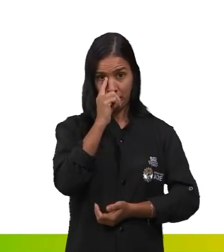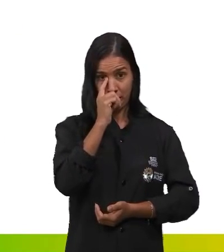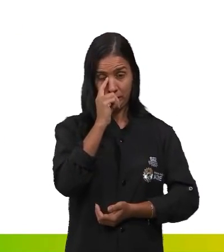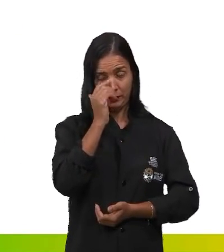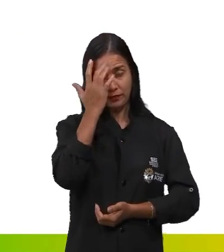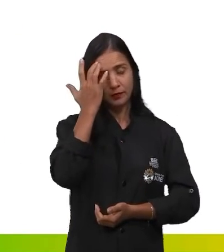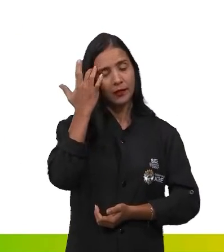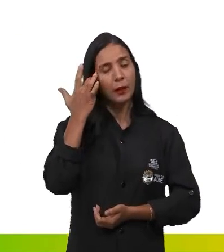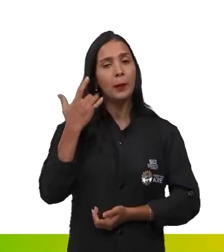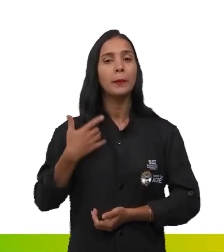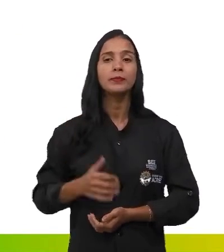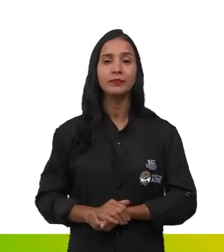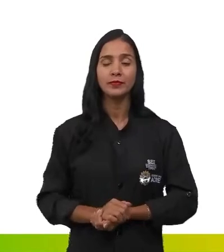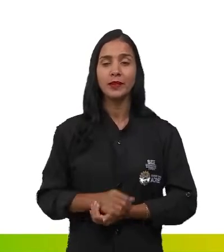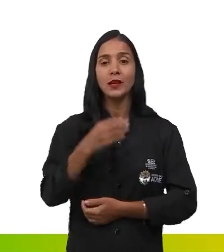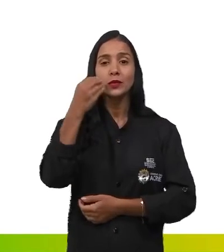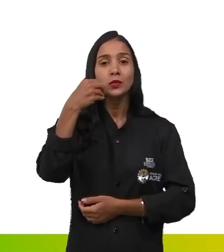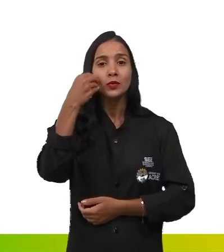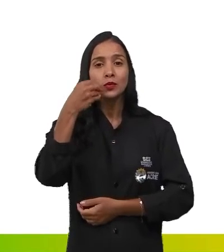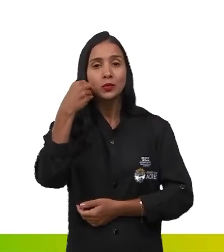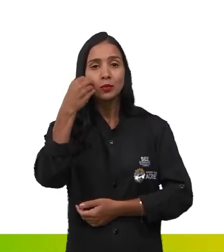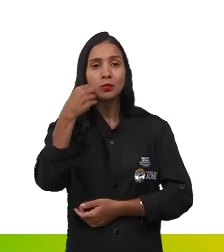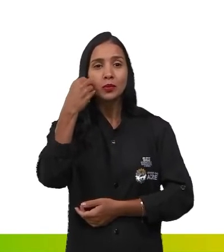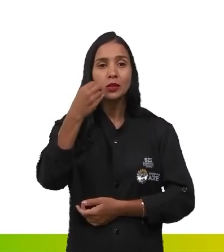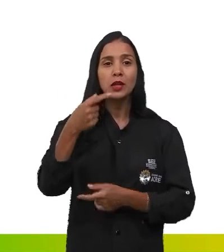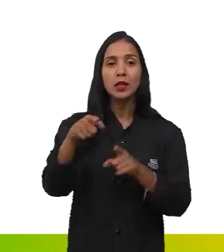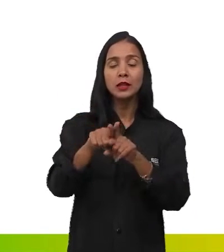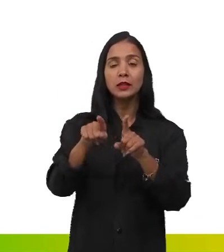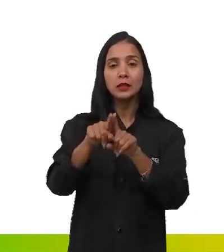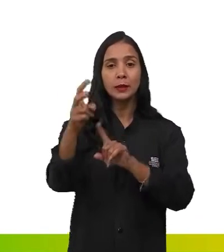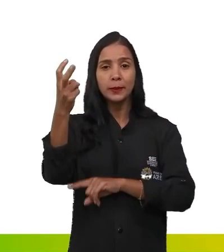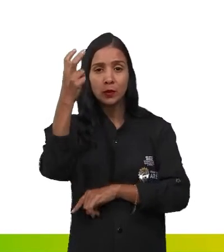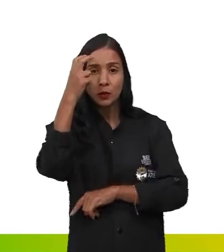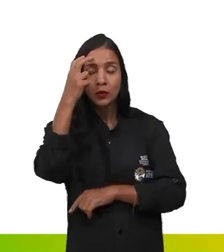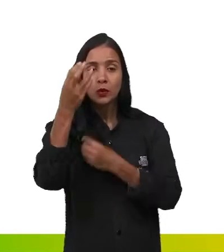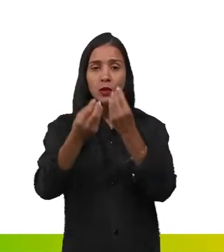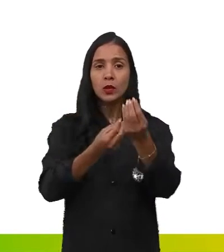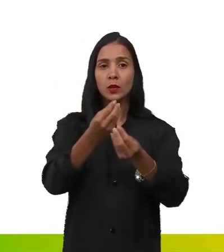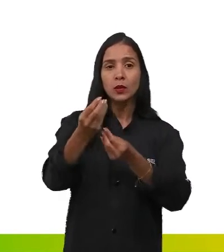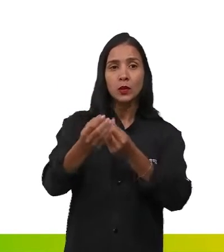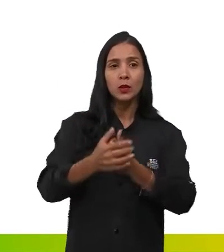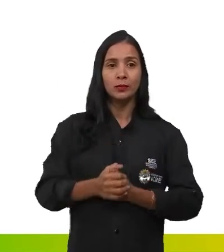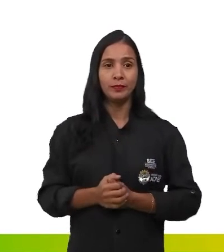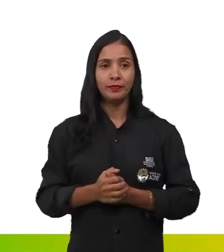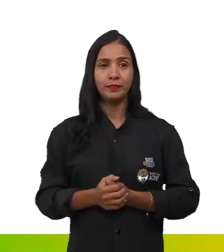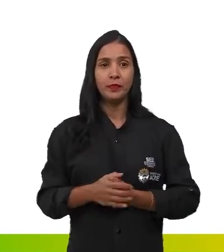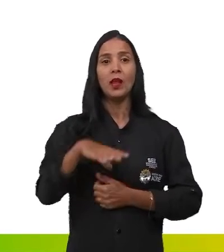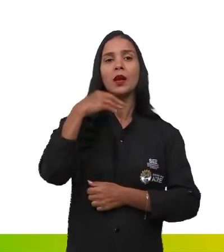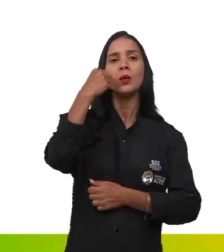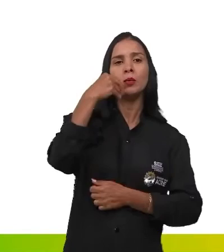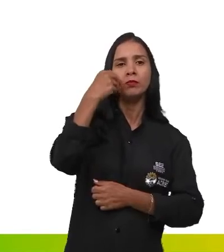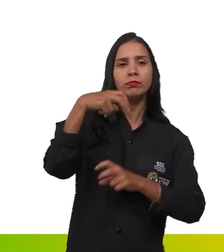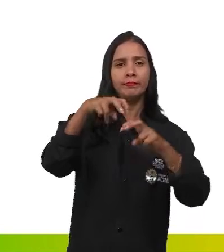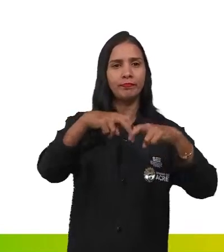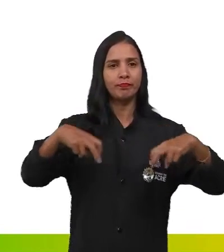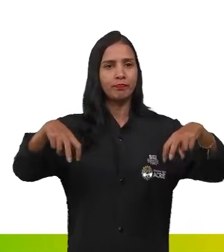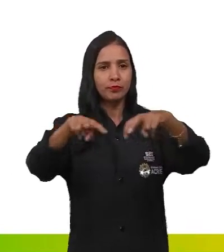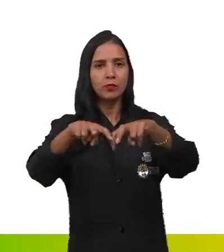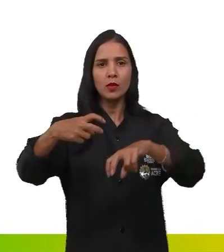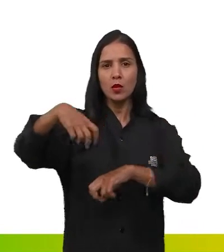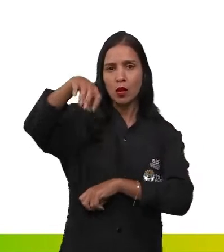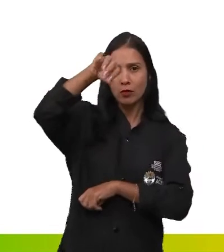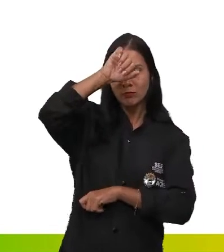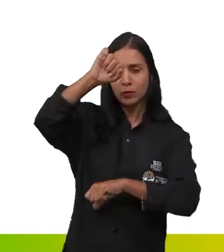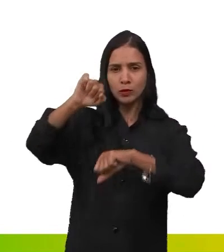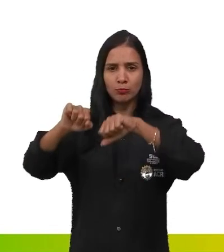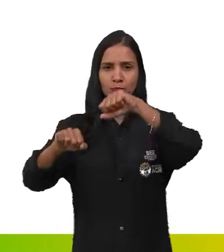protagonismo cultural. Vivenciar rodas de capoeira, danças indígenas ou expressões afro-brasileiras é